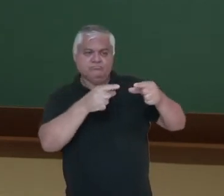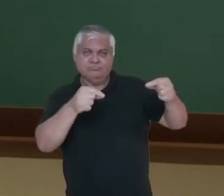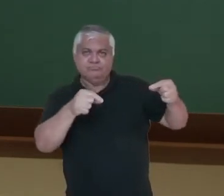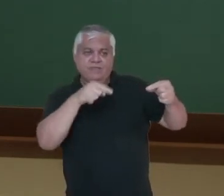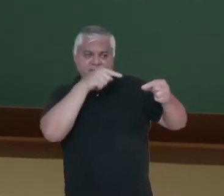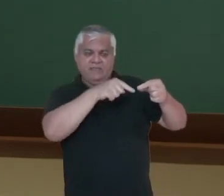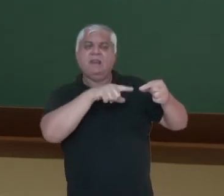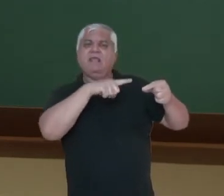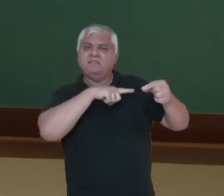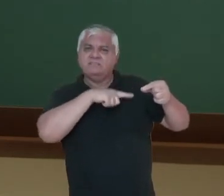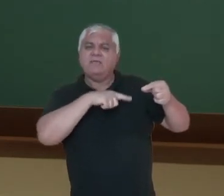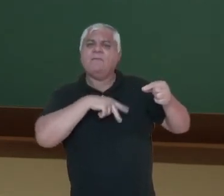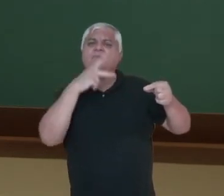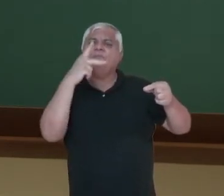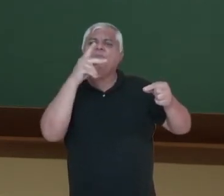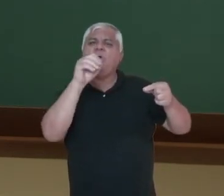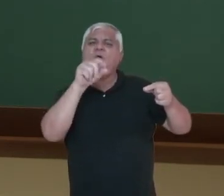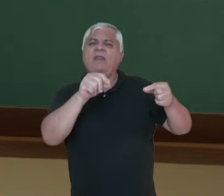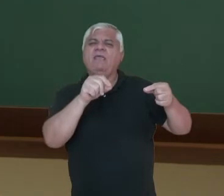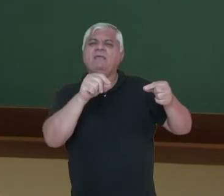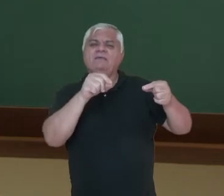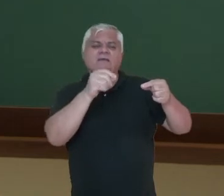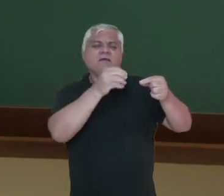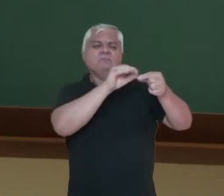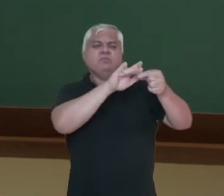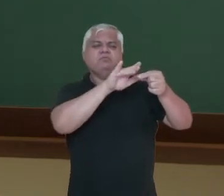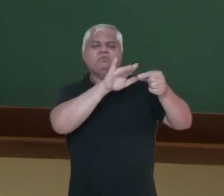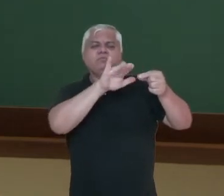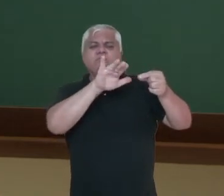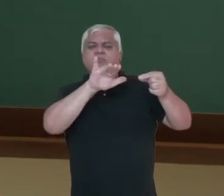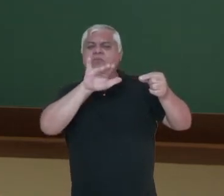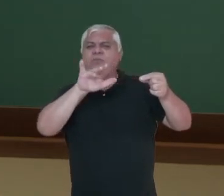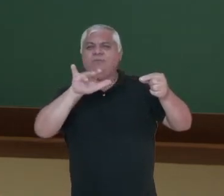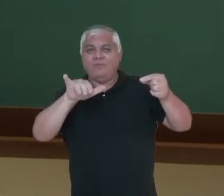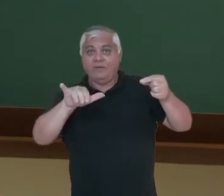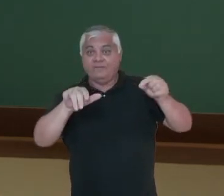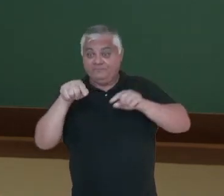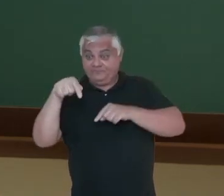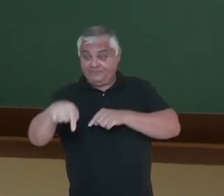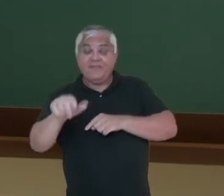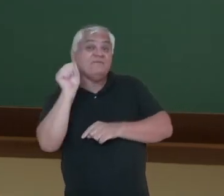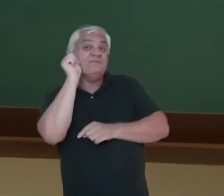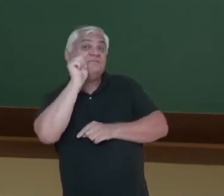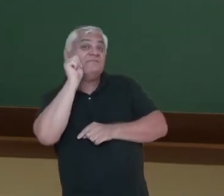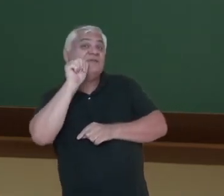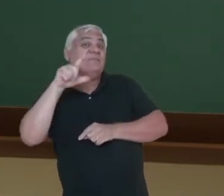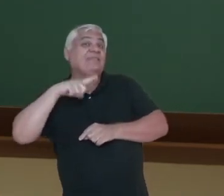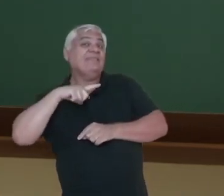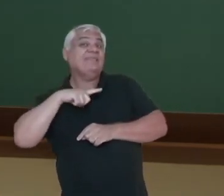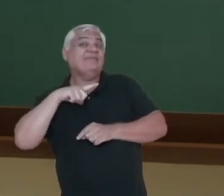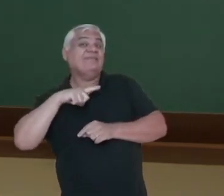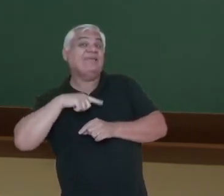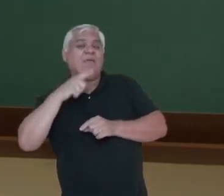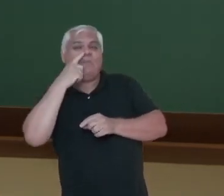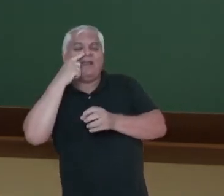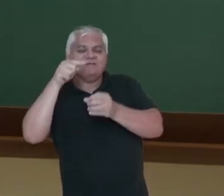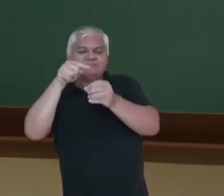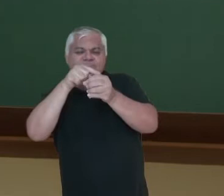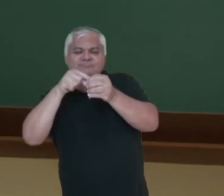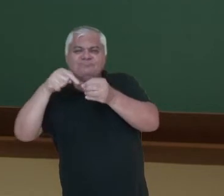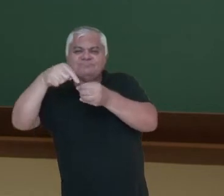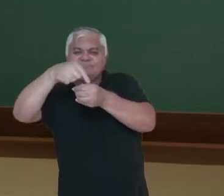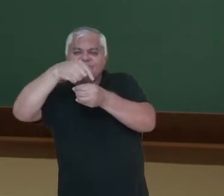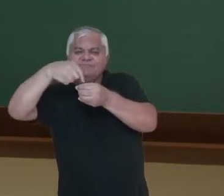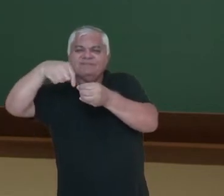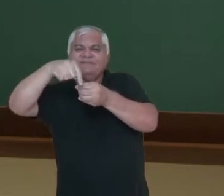aquele grão de pólen, um pozinho, quando chacoalha, tá? Já o estróbilo feminino, ele tem um formato mais arredondado, tem